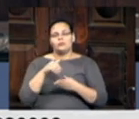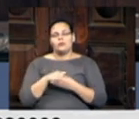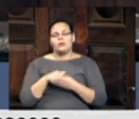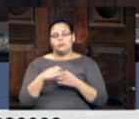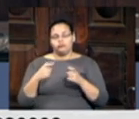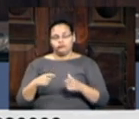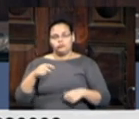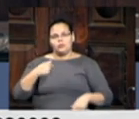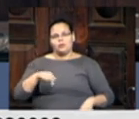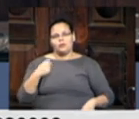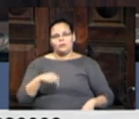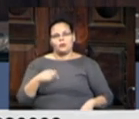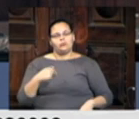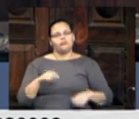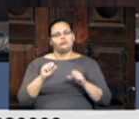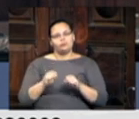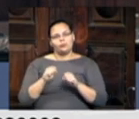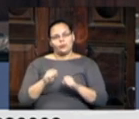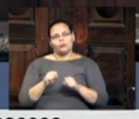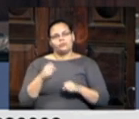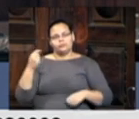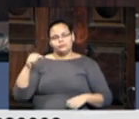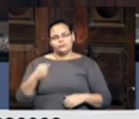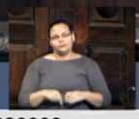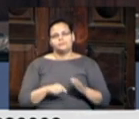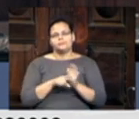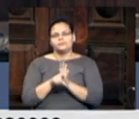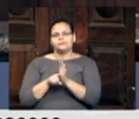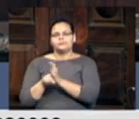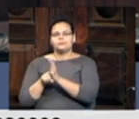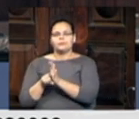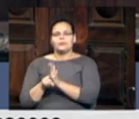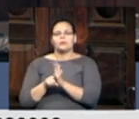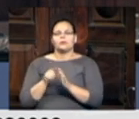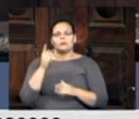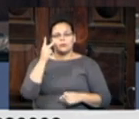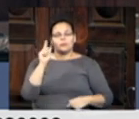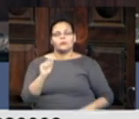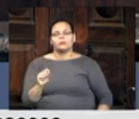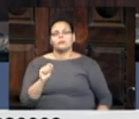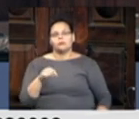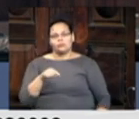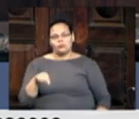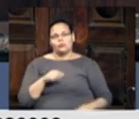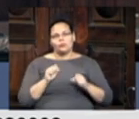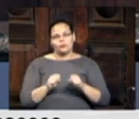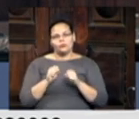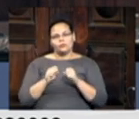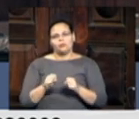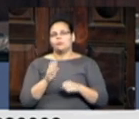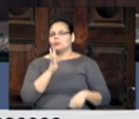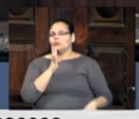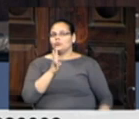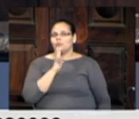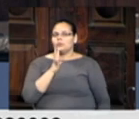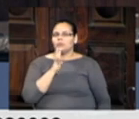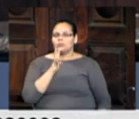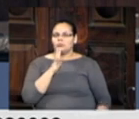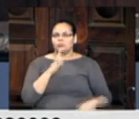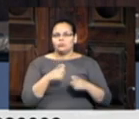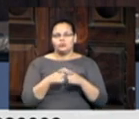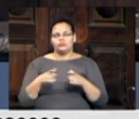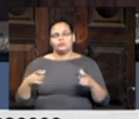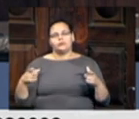de fato aprofundar as investigações, para que nós possamos tomar conhecimento da